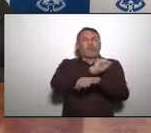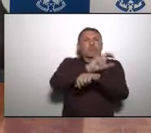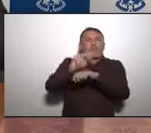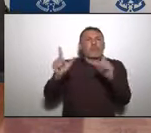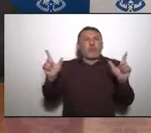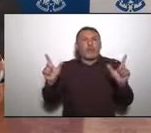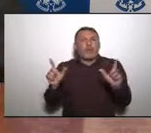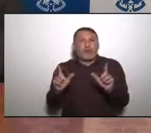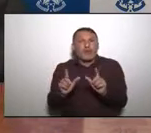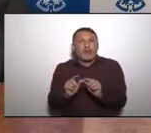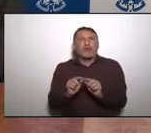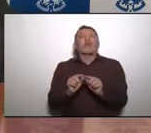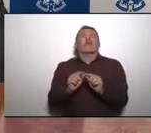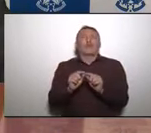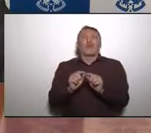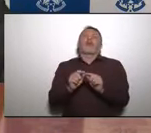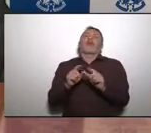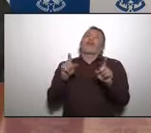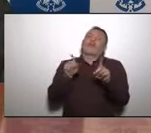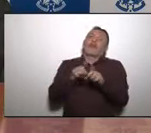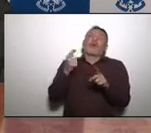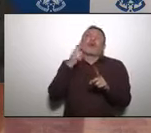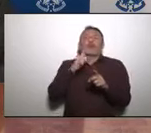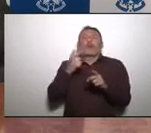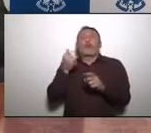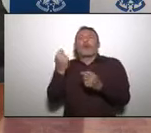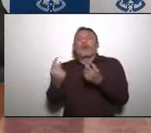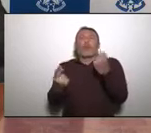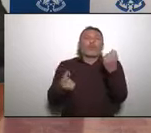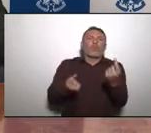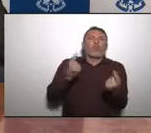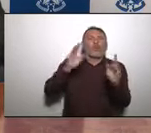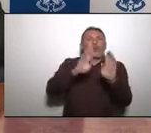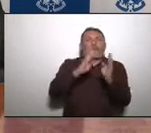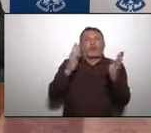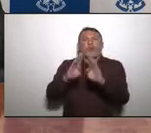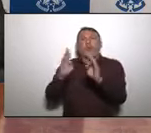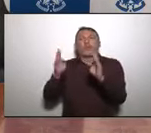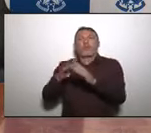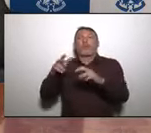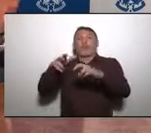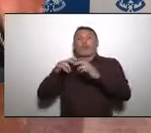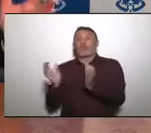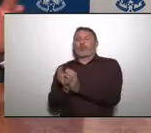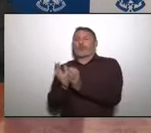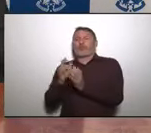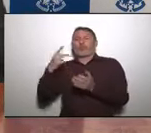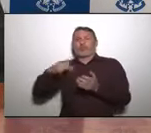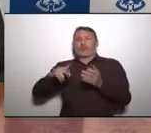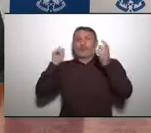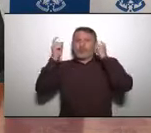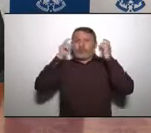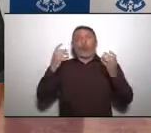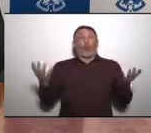atender minimamente alguma atividade econômica. Então, essas conversas começaram hoje e vão prosseguir até